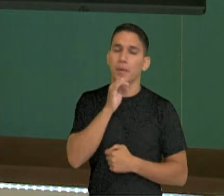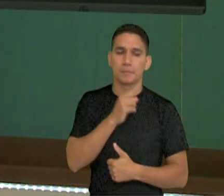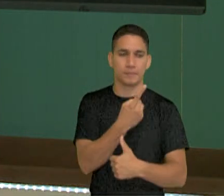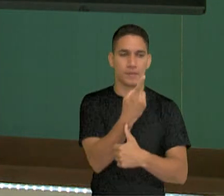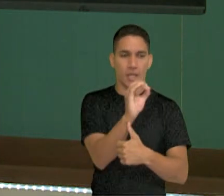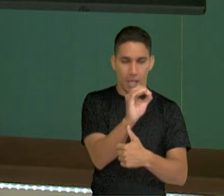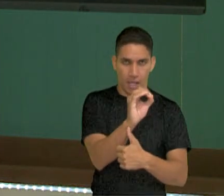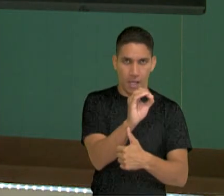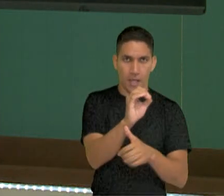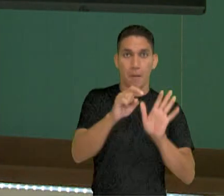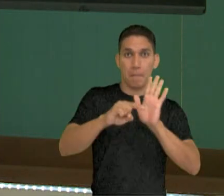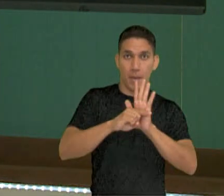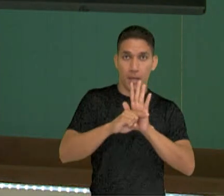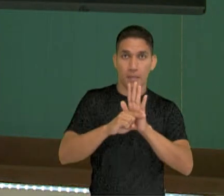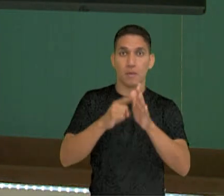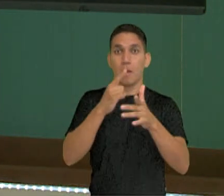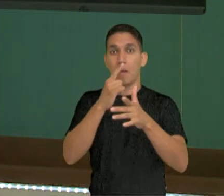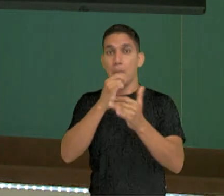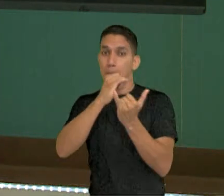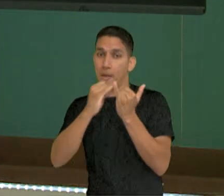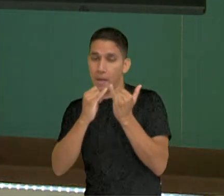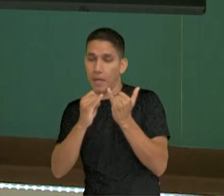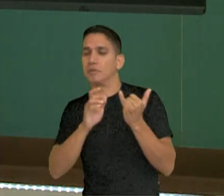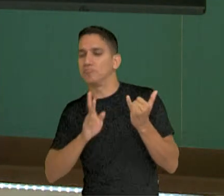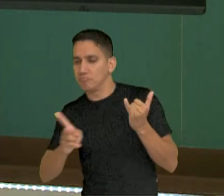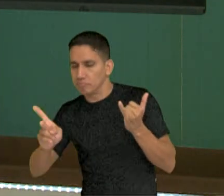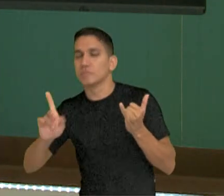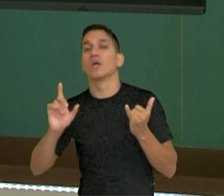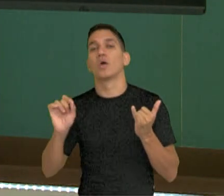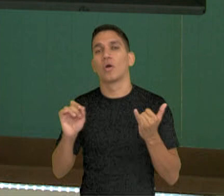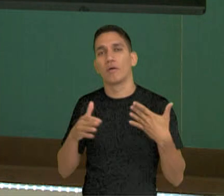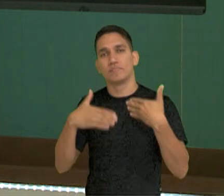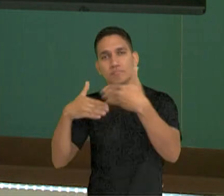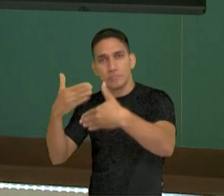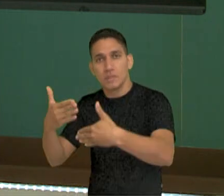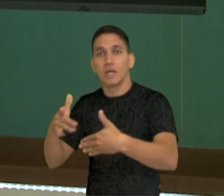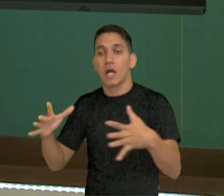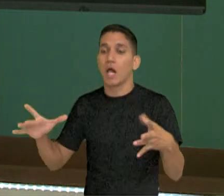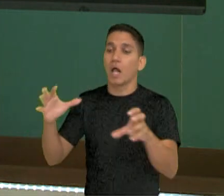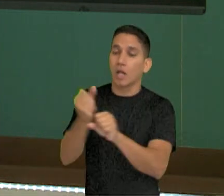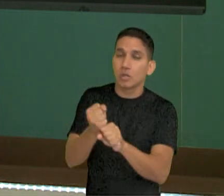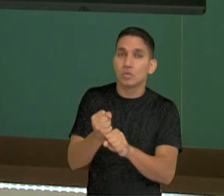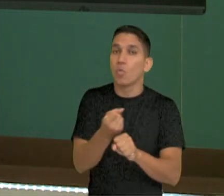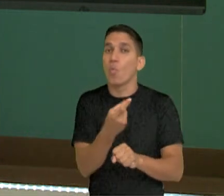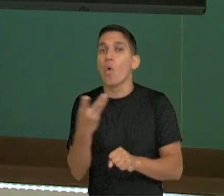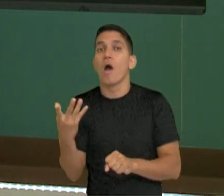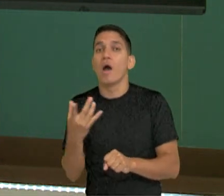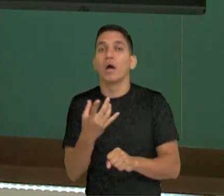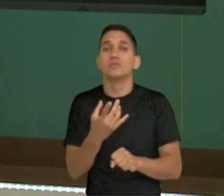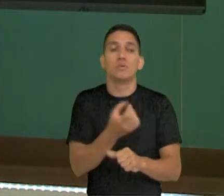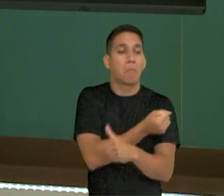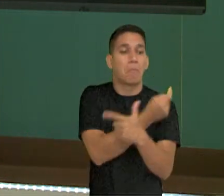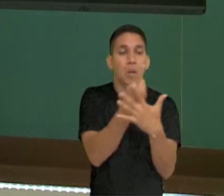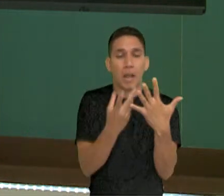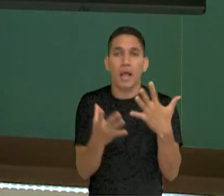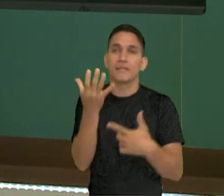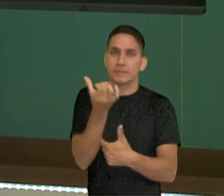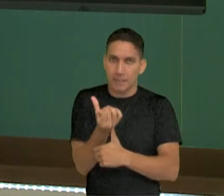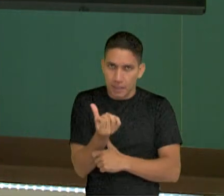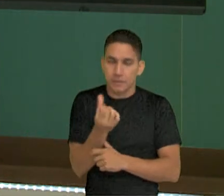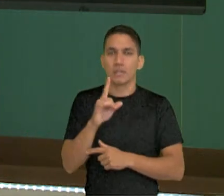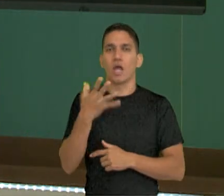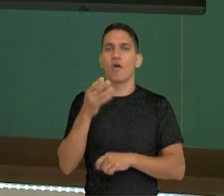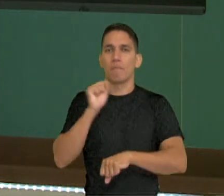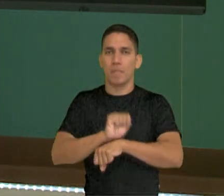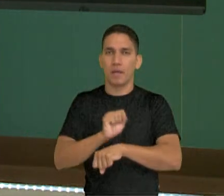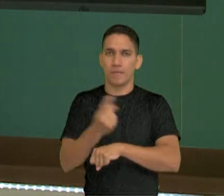10 menos a média e assim sucessivamente. E o número de dados, que nesse caso é 6. Vou dar um tempinho para vocês resolver